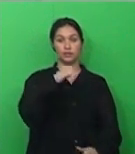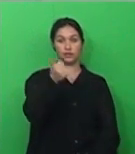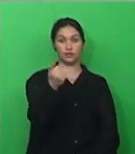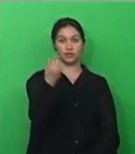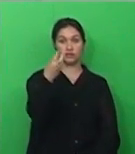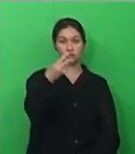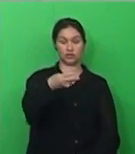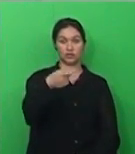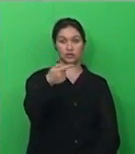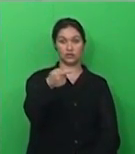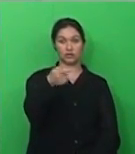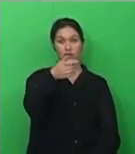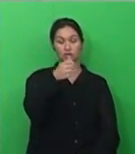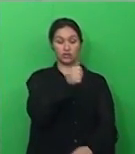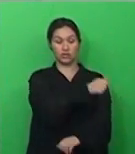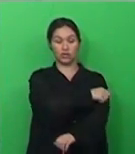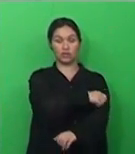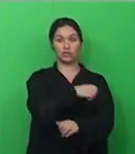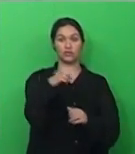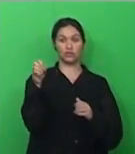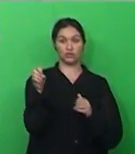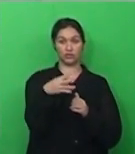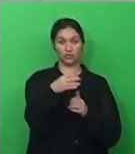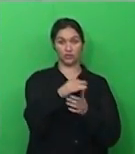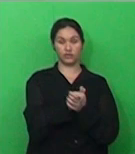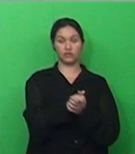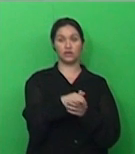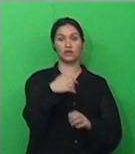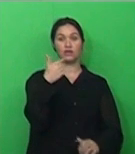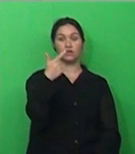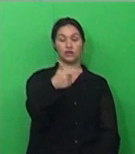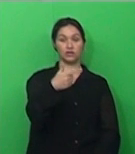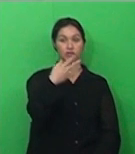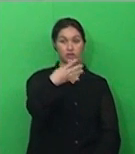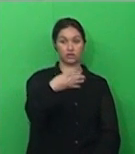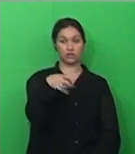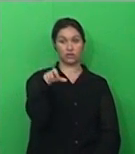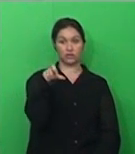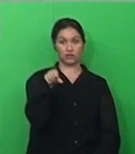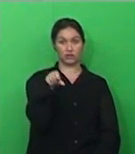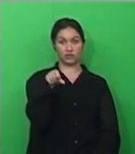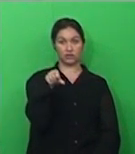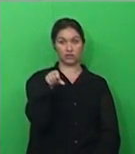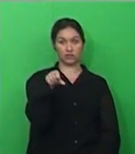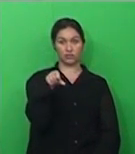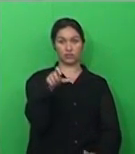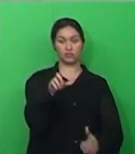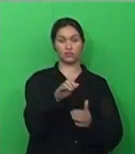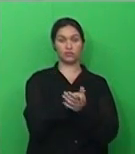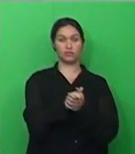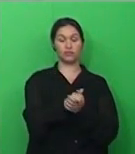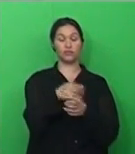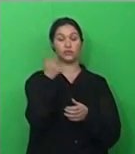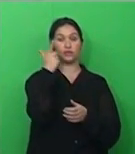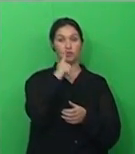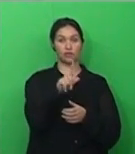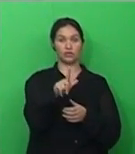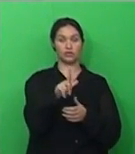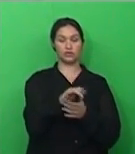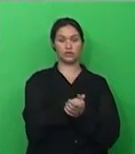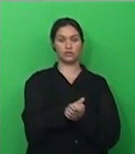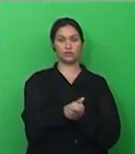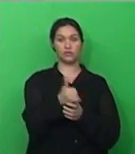foram novos. Desses, pré-classificados foram 249 e desclassificados 114.